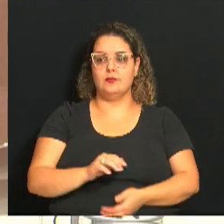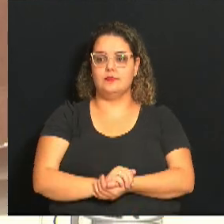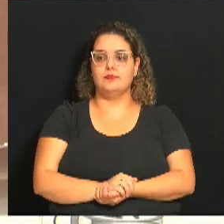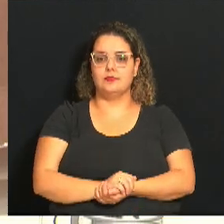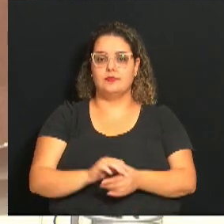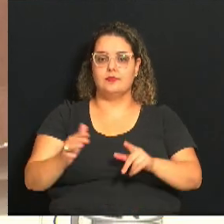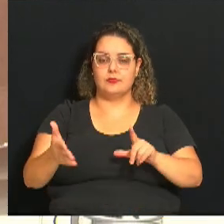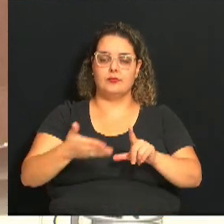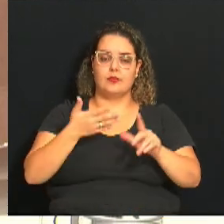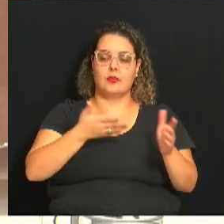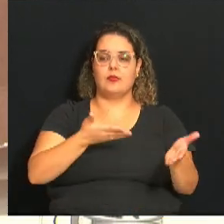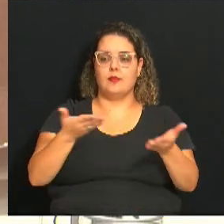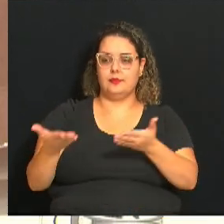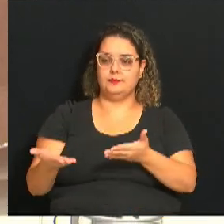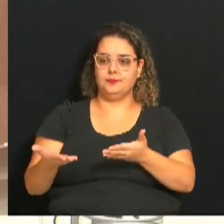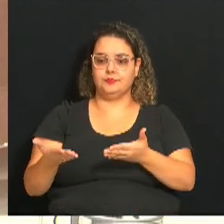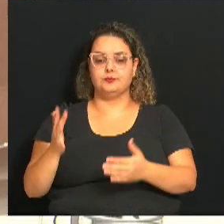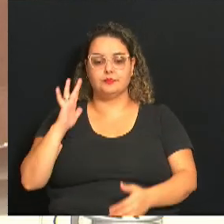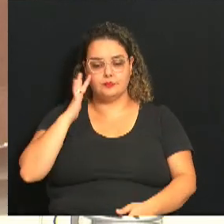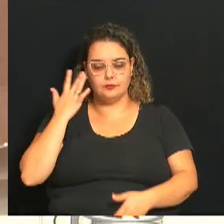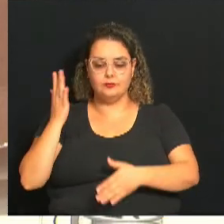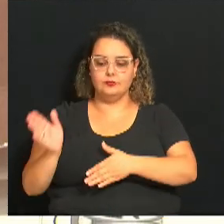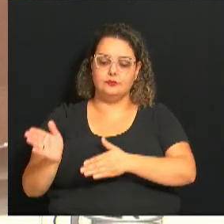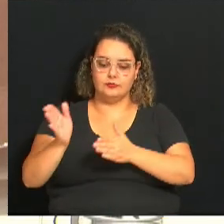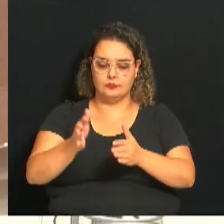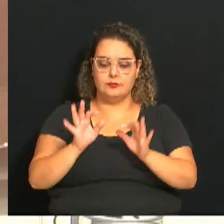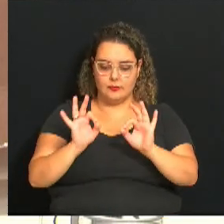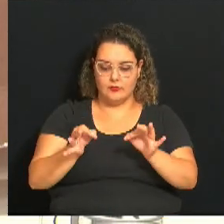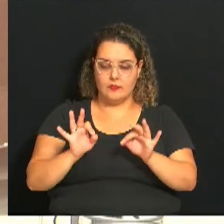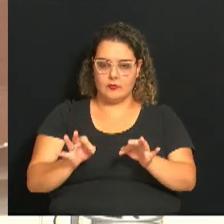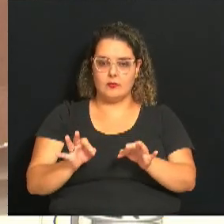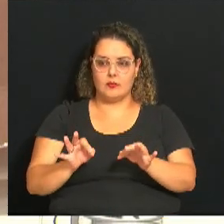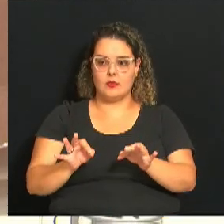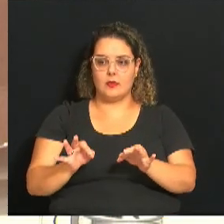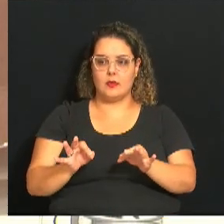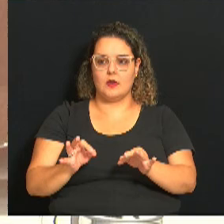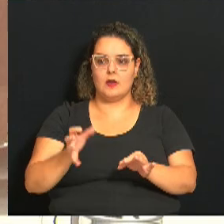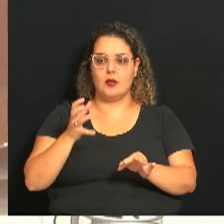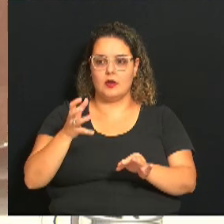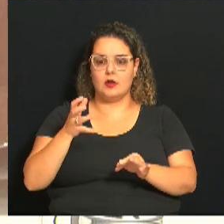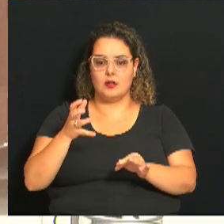apresentação. Eu acho que nós estamos no caminho certo. Só gostaria